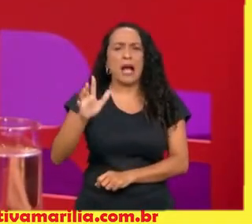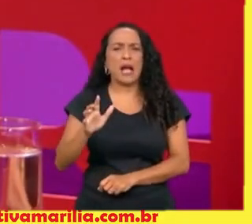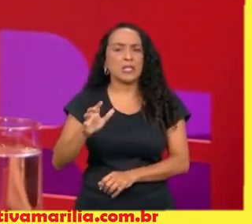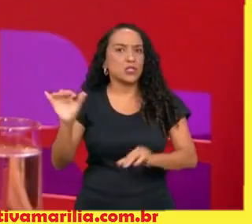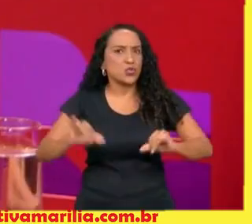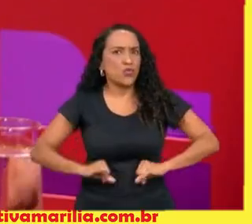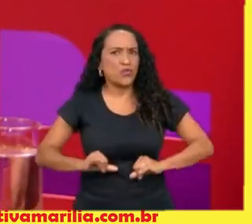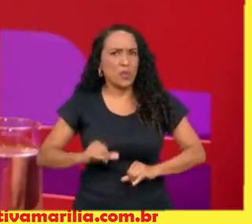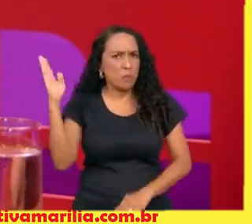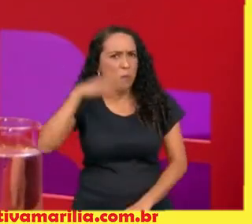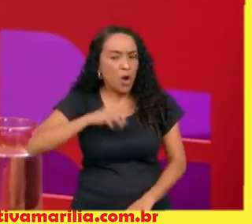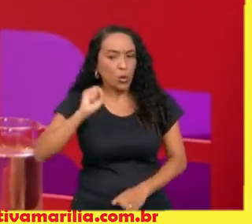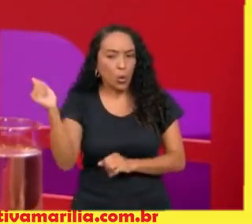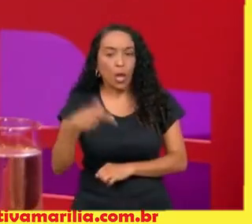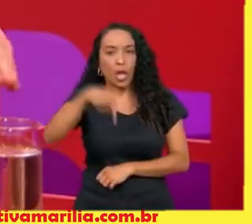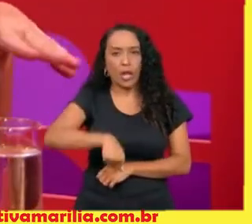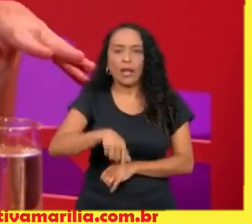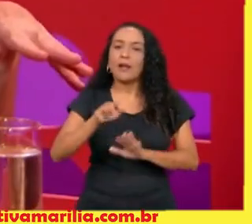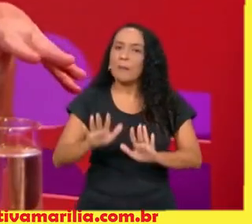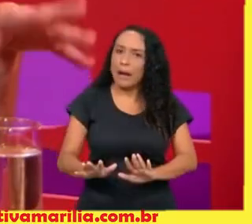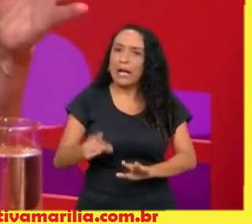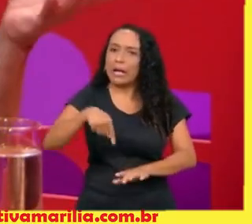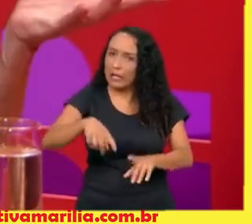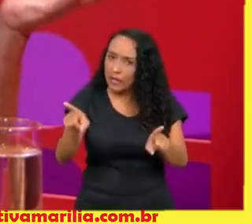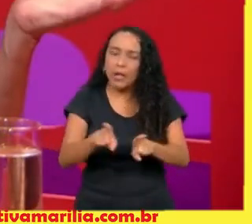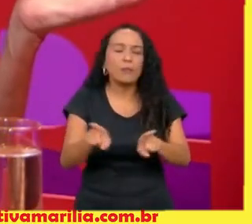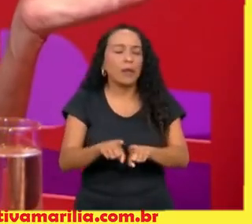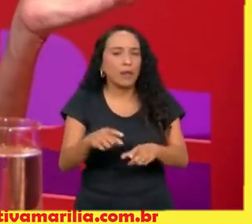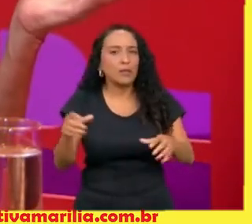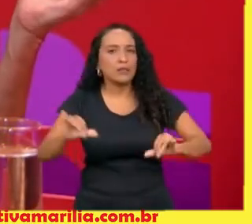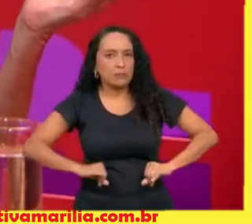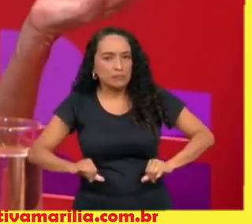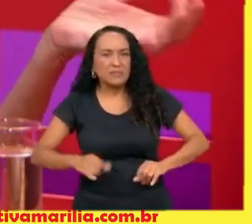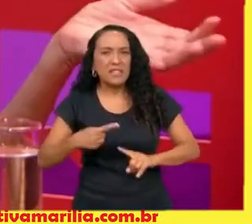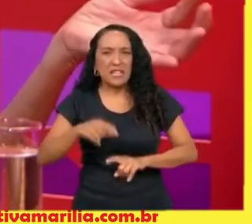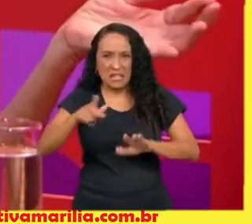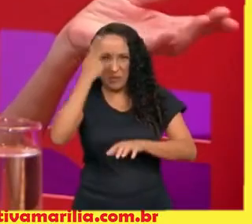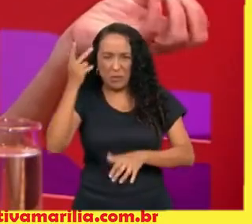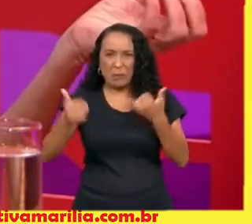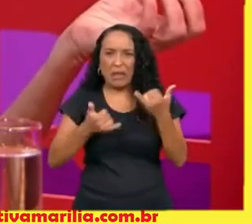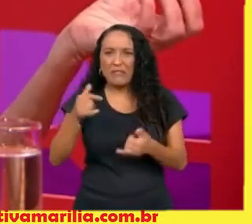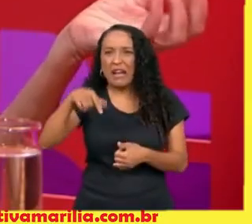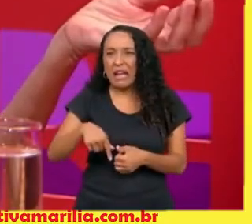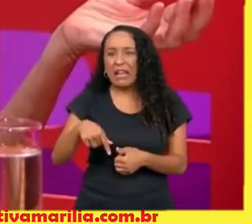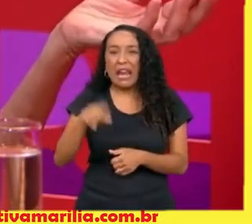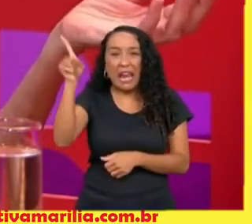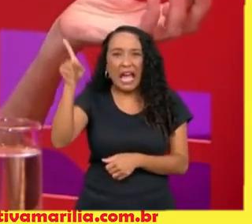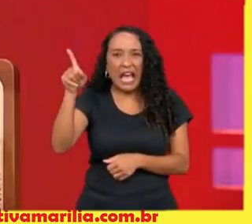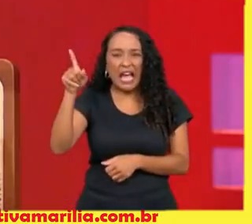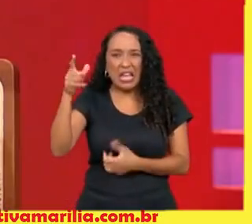aqui. Mas isso não passa pano nenhum na que teve aqui. Não que, nossa, porque o pessoal brincava, falava, lá foi ditadura, aqui foi dita branda. Não foi